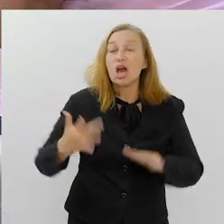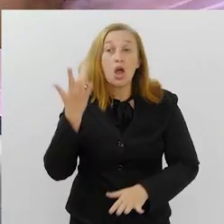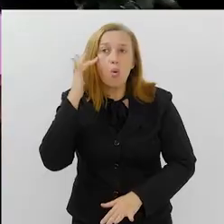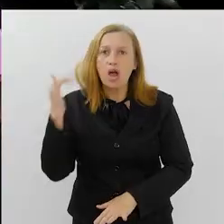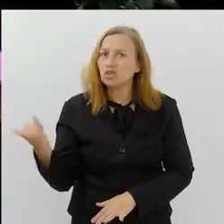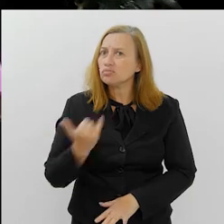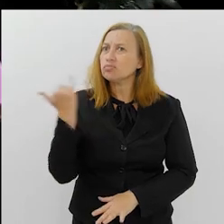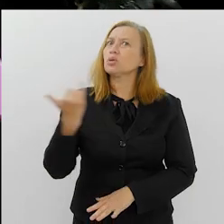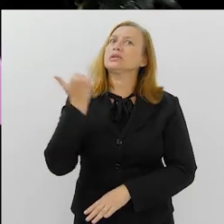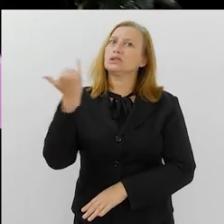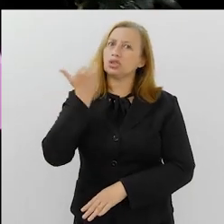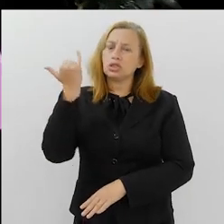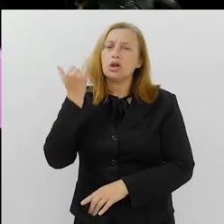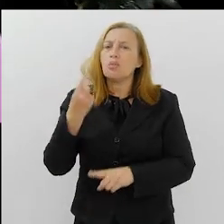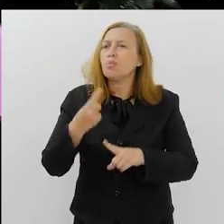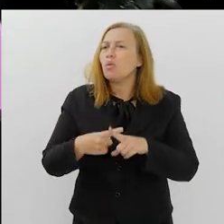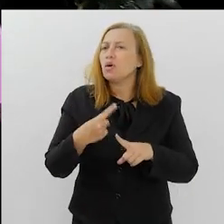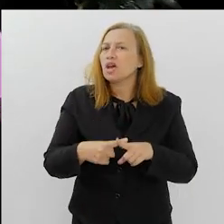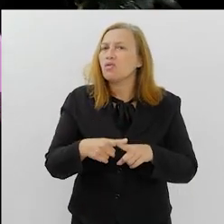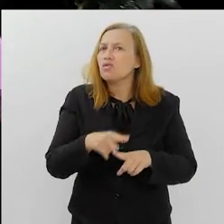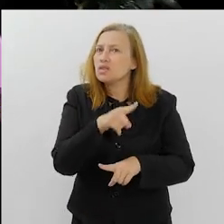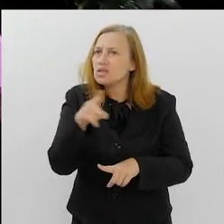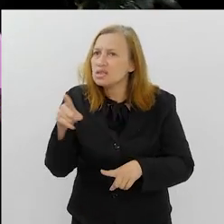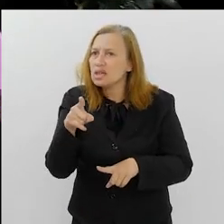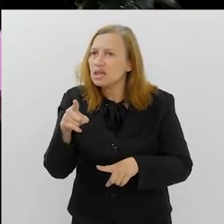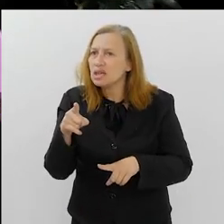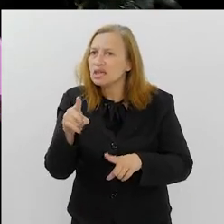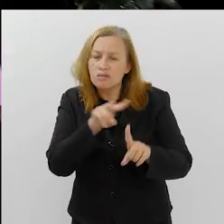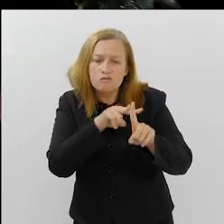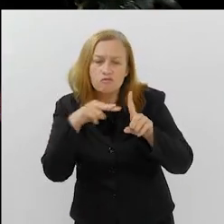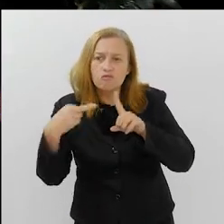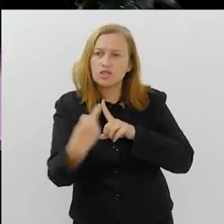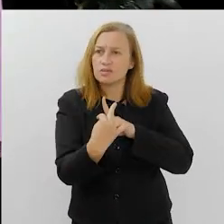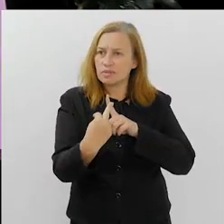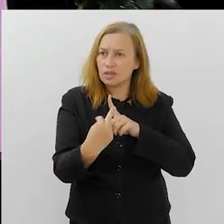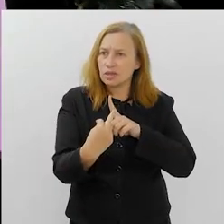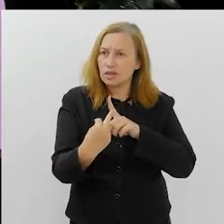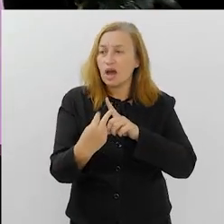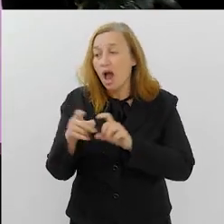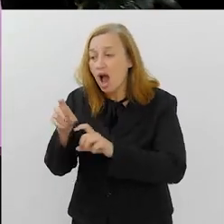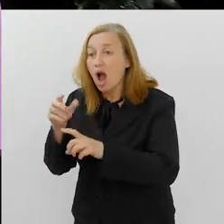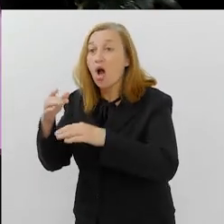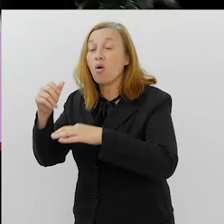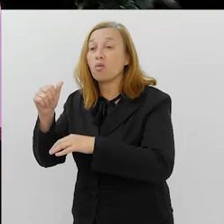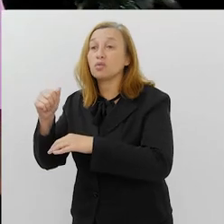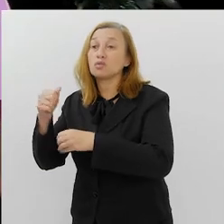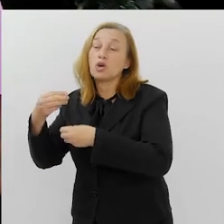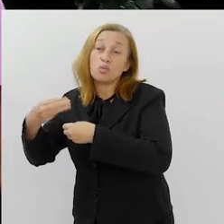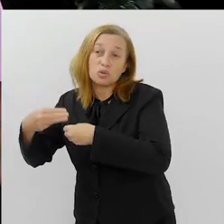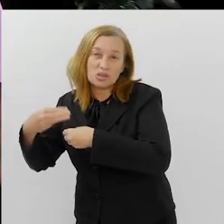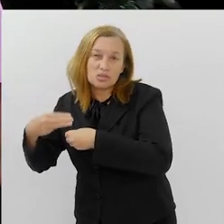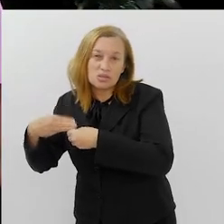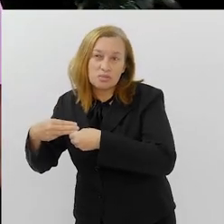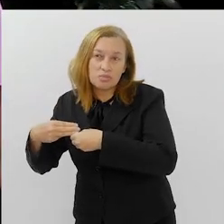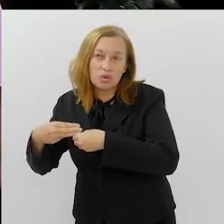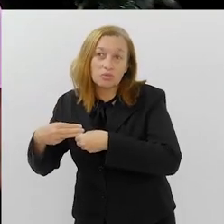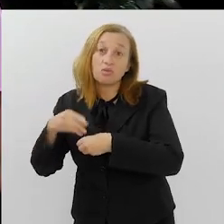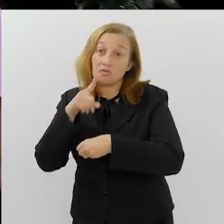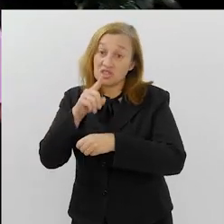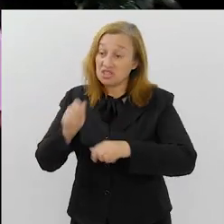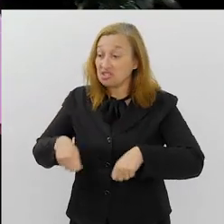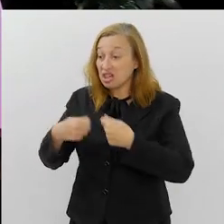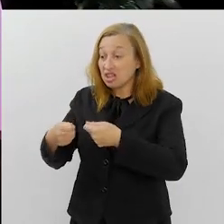isso importantíssimo, porque você está dando visibilidade ao município, você está